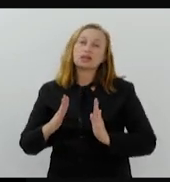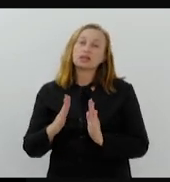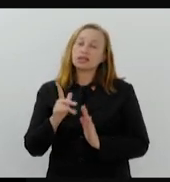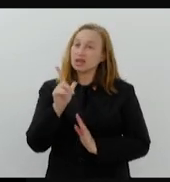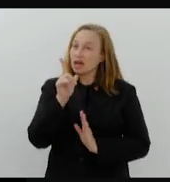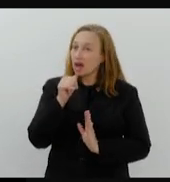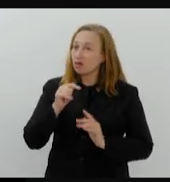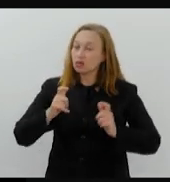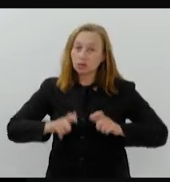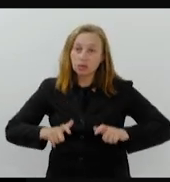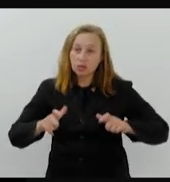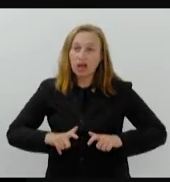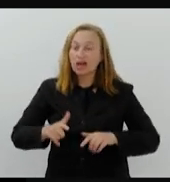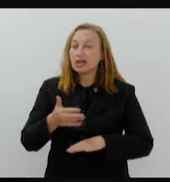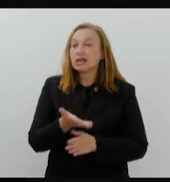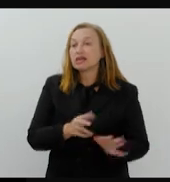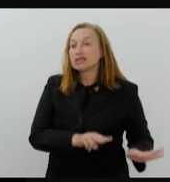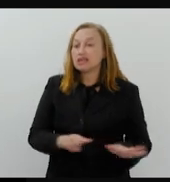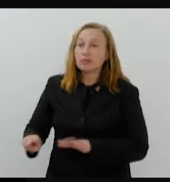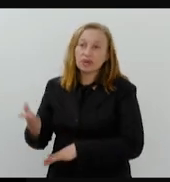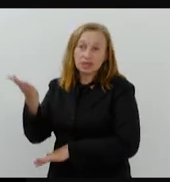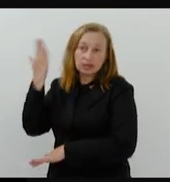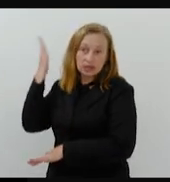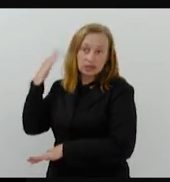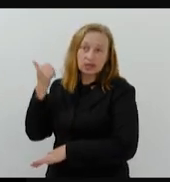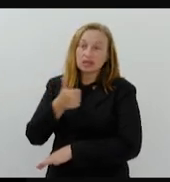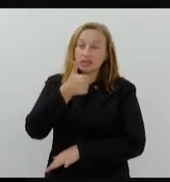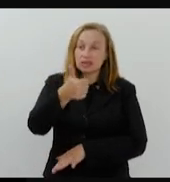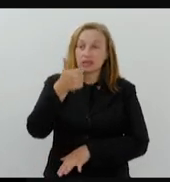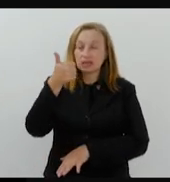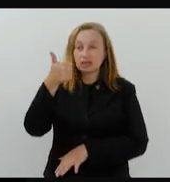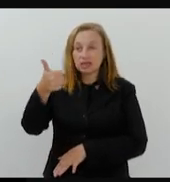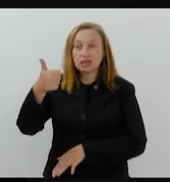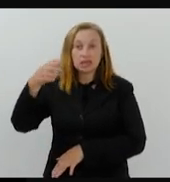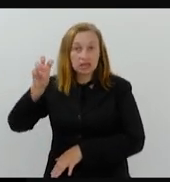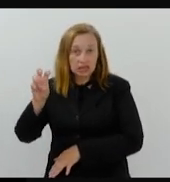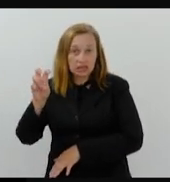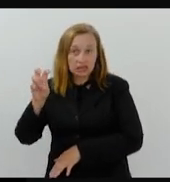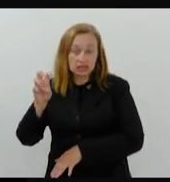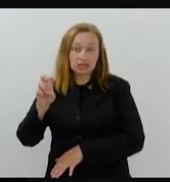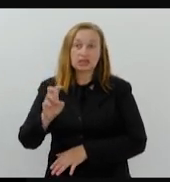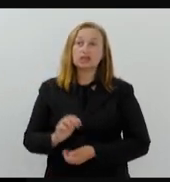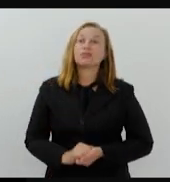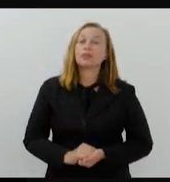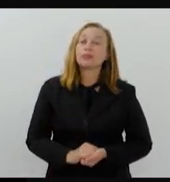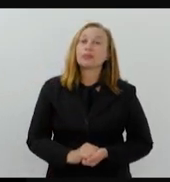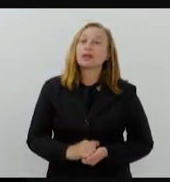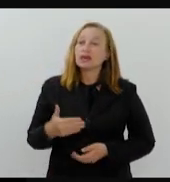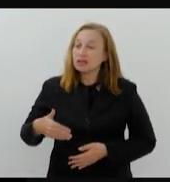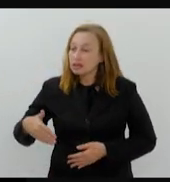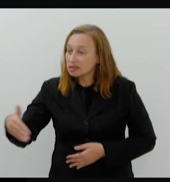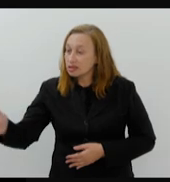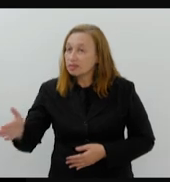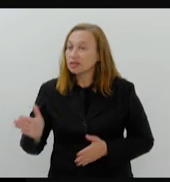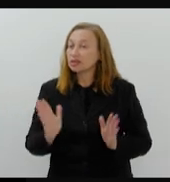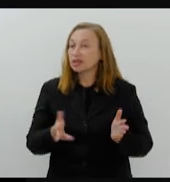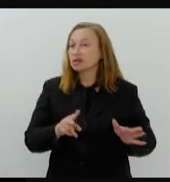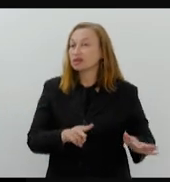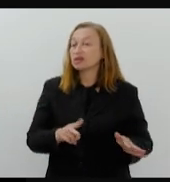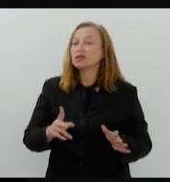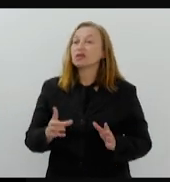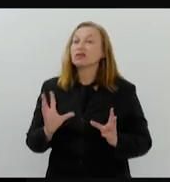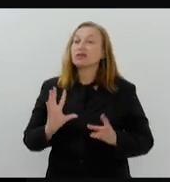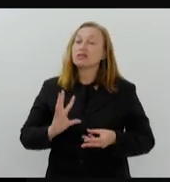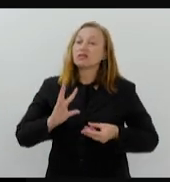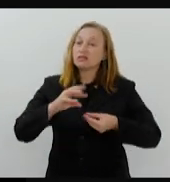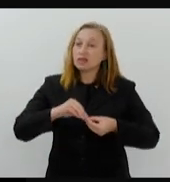Semana passada, por exemplo, já foram entregues 115 títulos. e no decorrer dessa semana completará